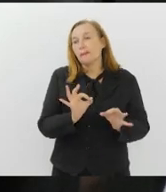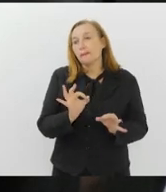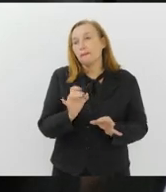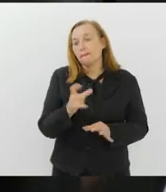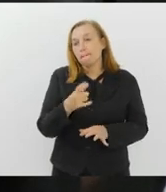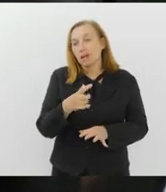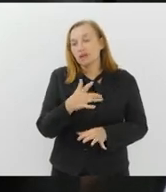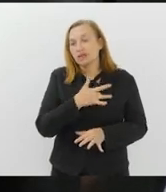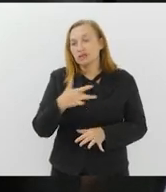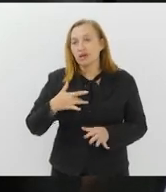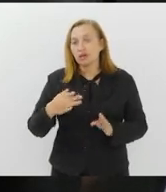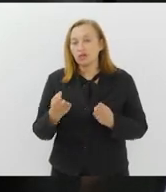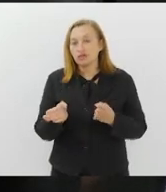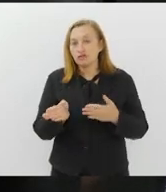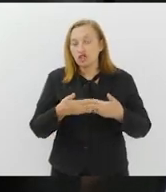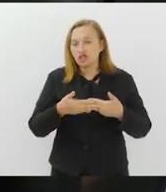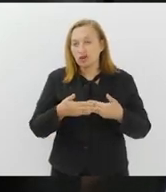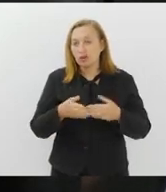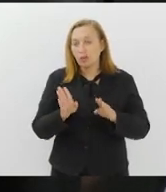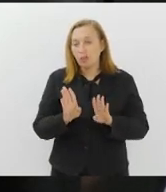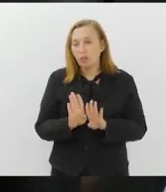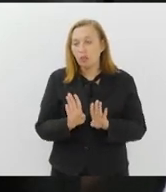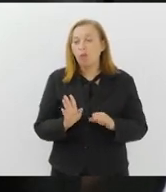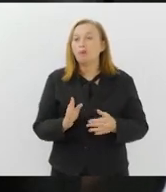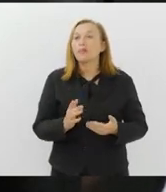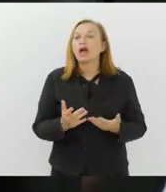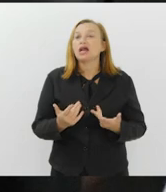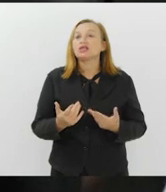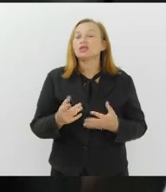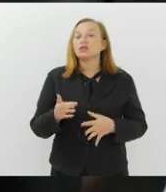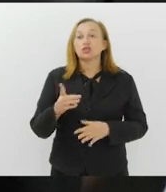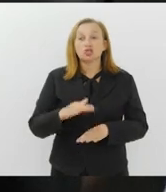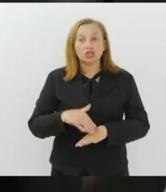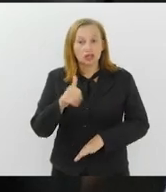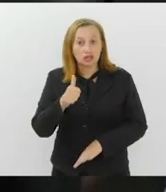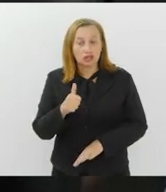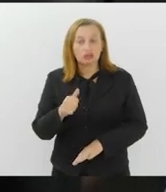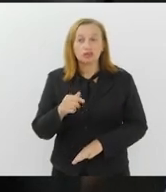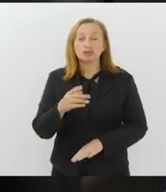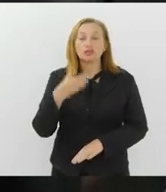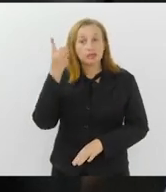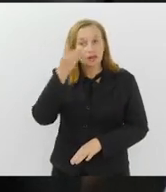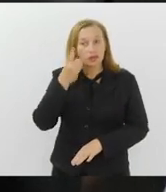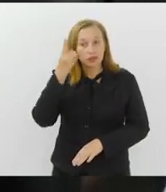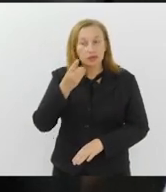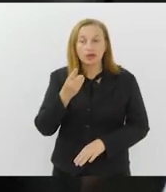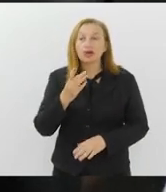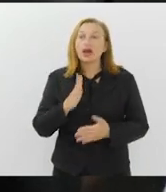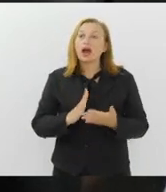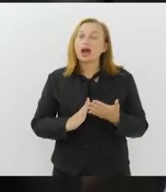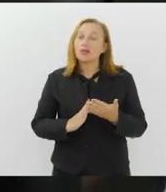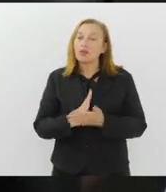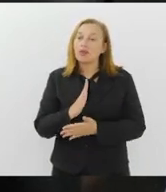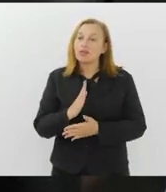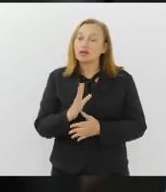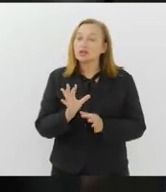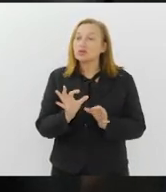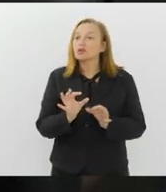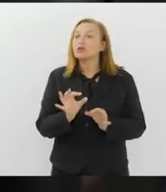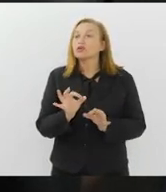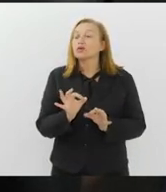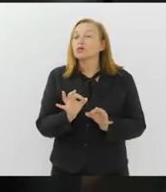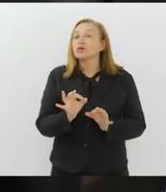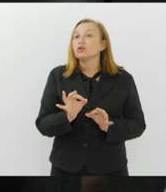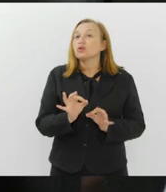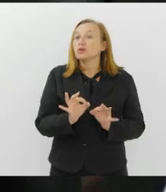cancelamentos unilaterais desde que o digníssimo deputado aprovasse os planos mínimos. O que são esses planos